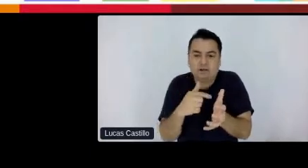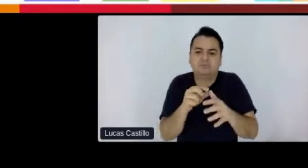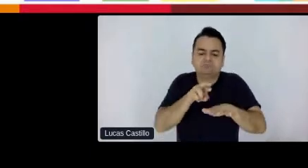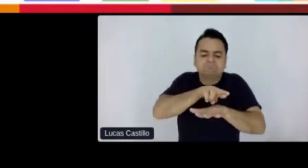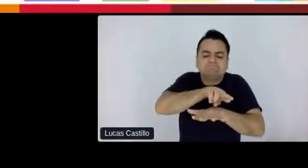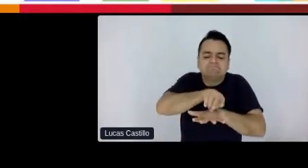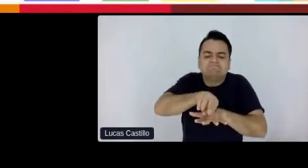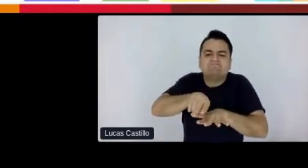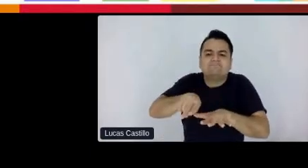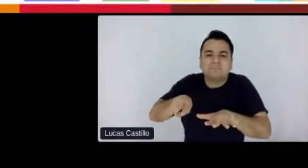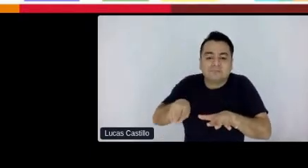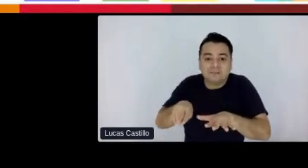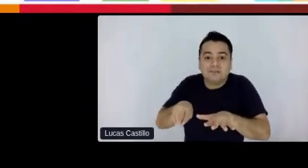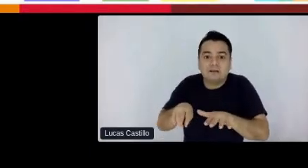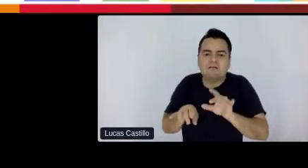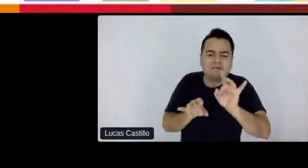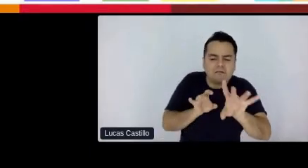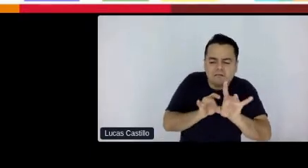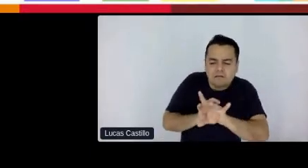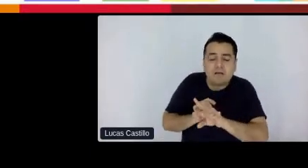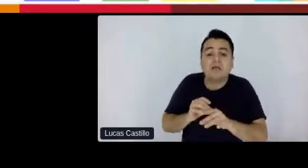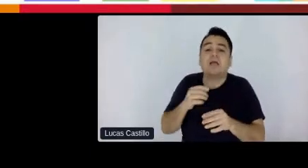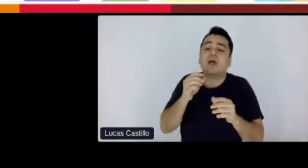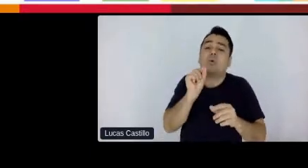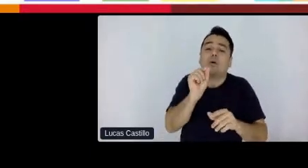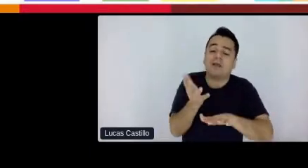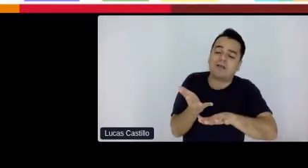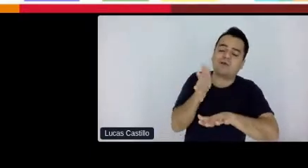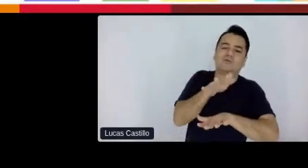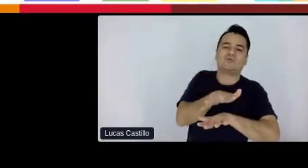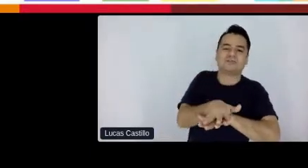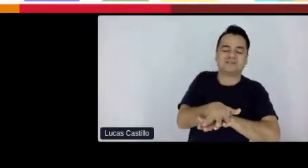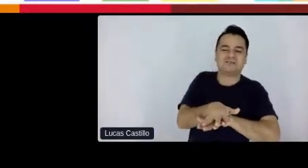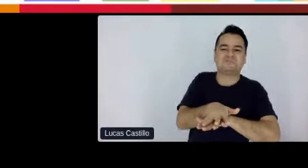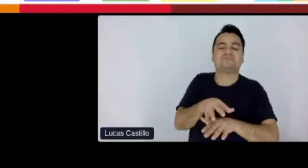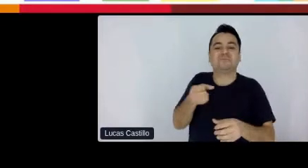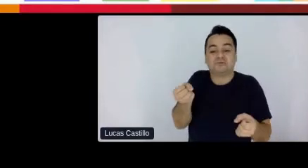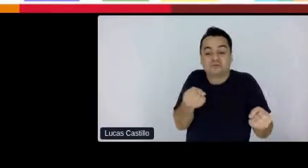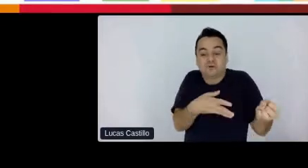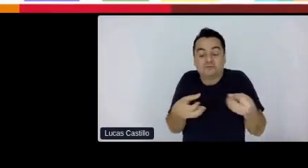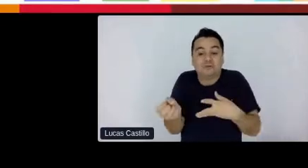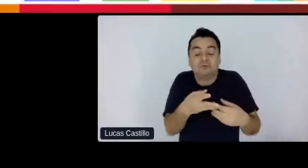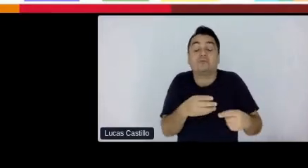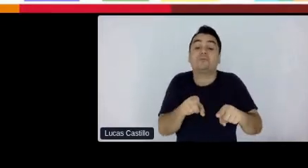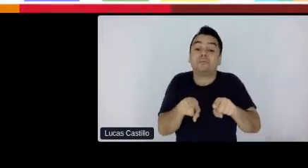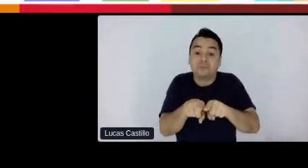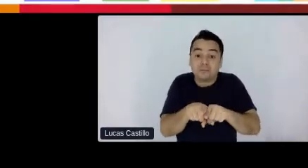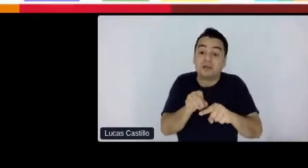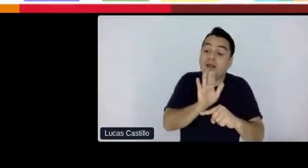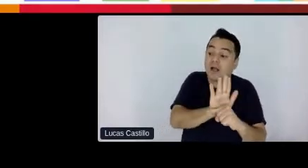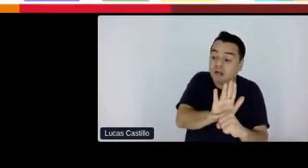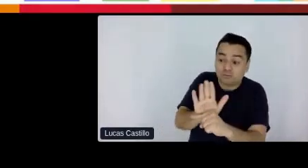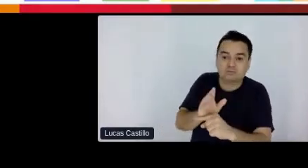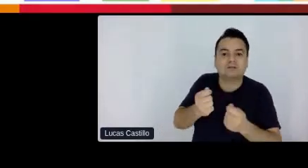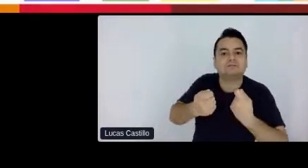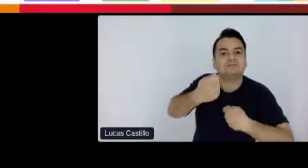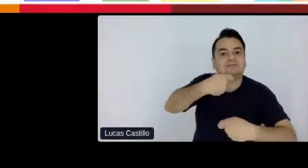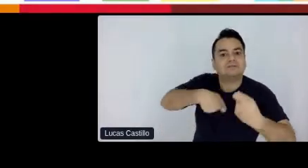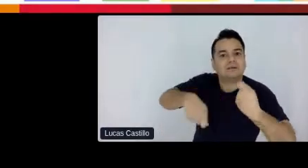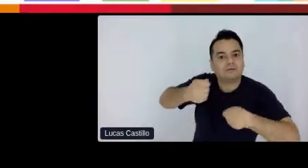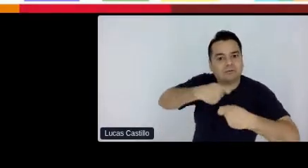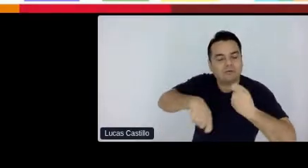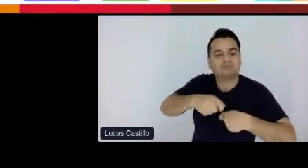resulta em um ambiente de trabalho mais inclusivo, plural, inovador, contribuindo efetivamente para o negócio, além